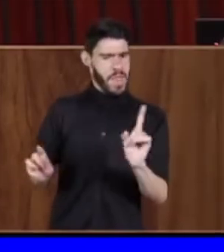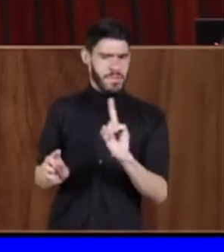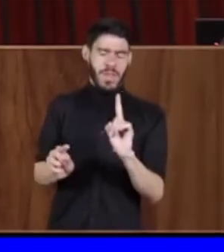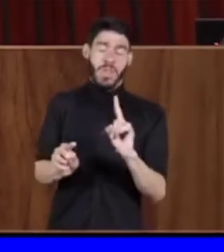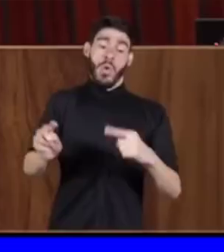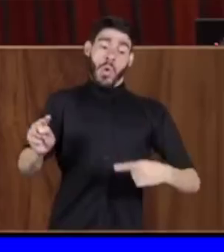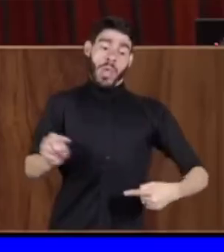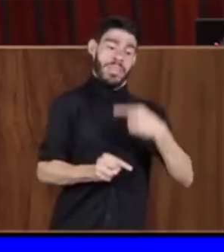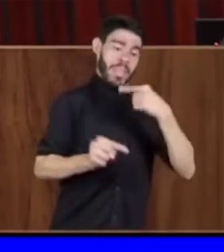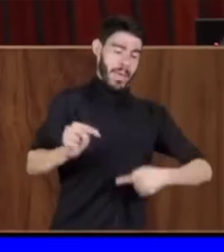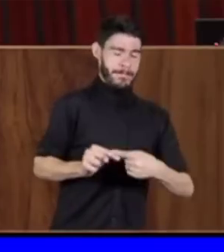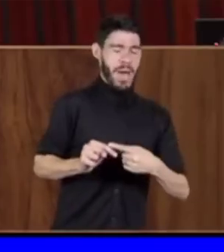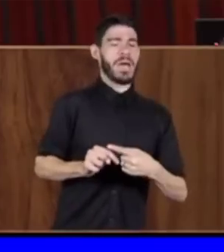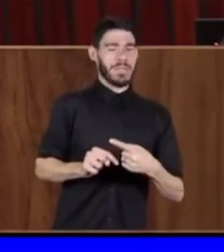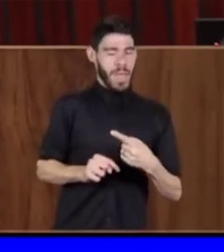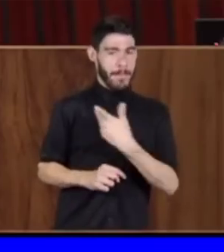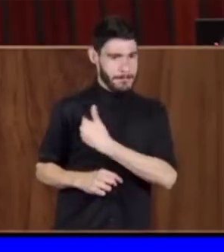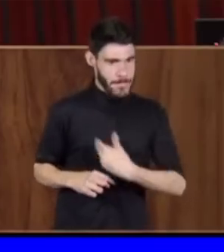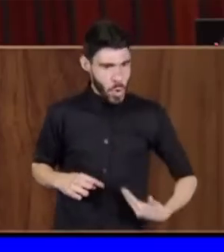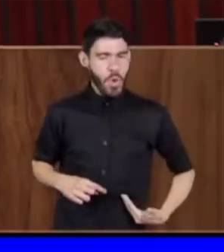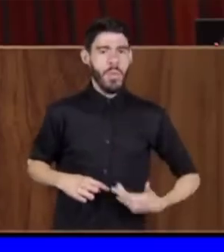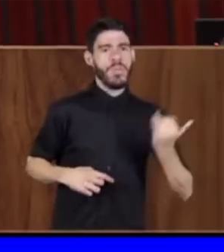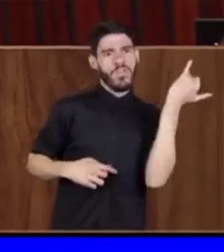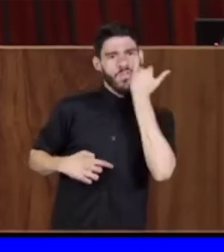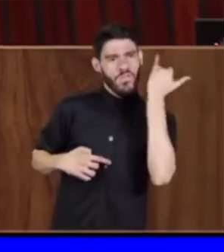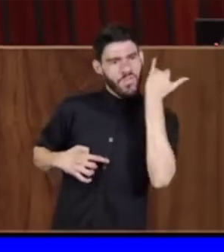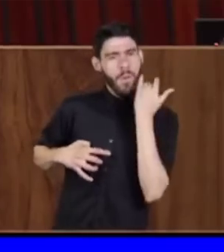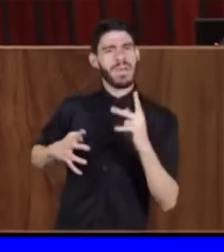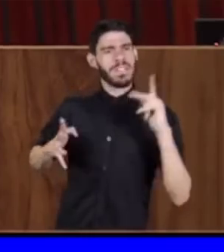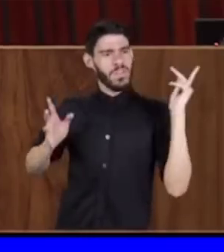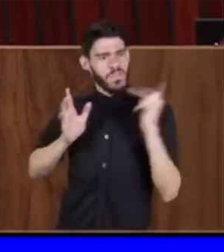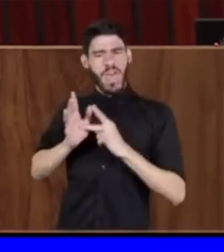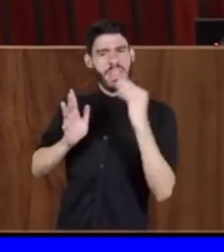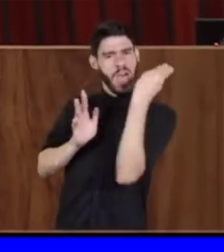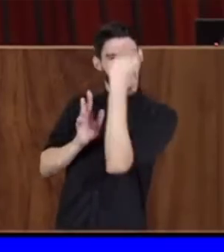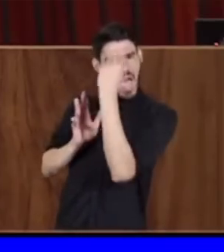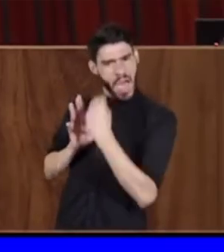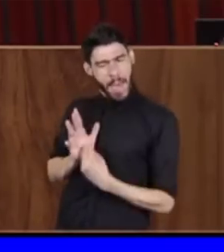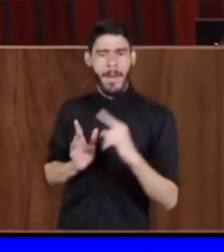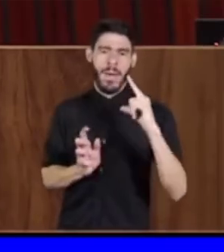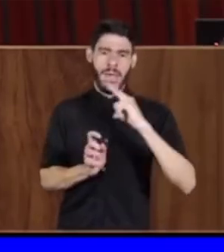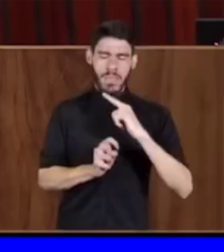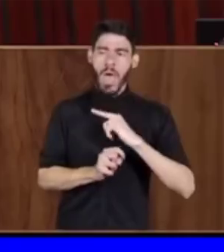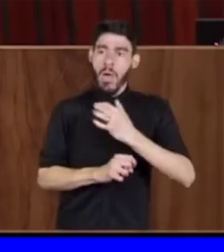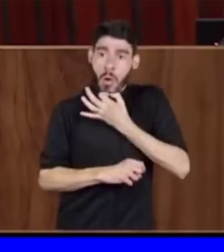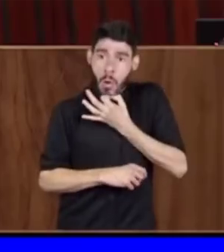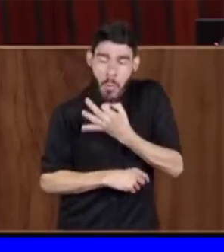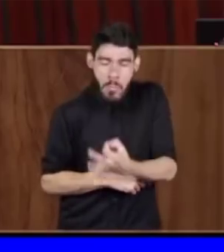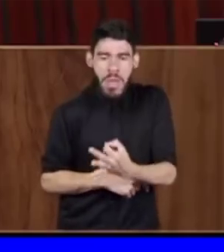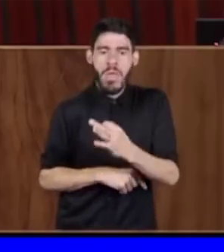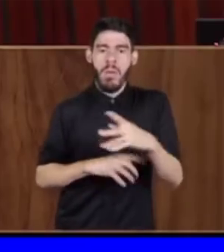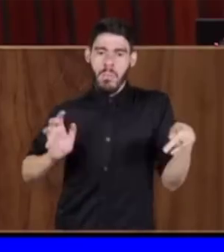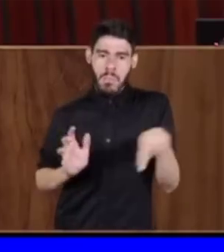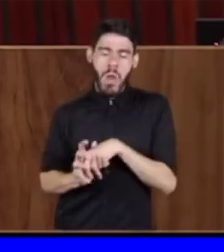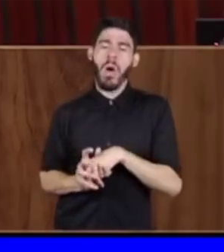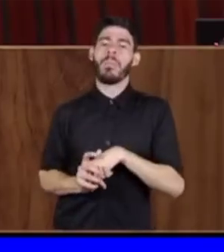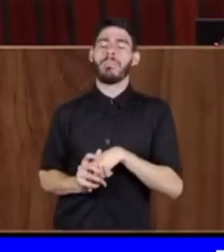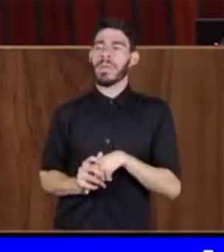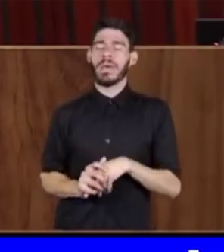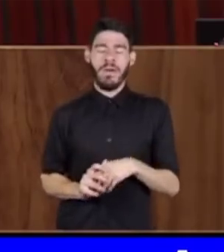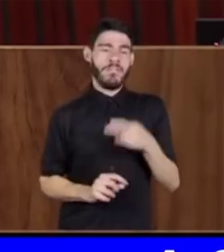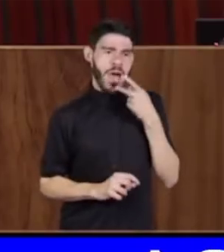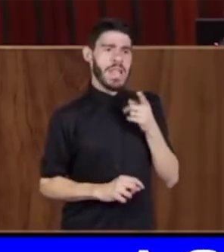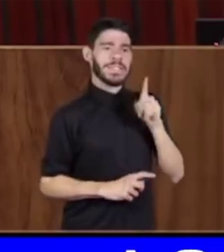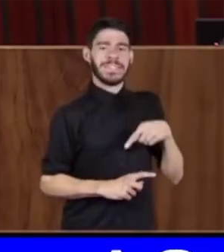debate público calcado em informações verídicas para que possam formar opiniões e manifestar